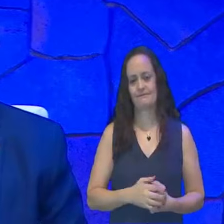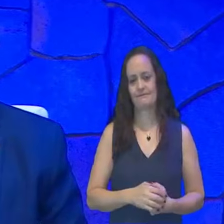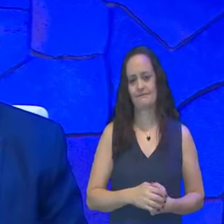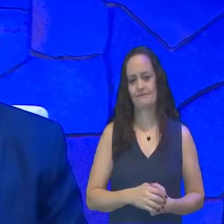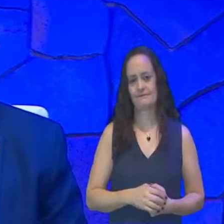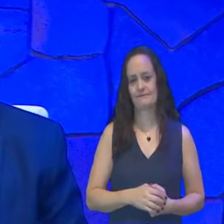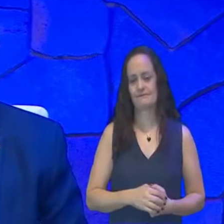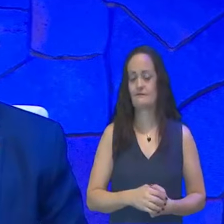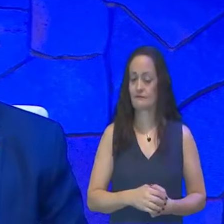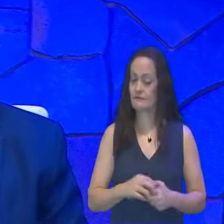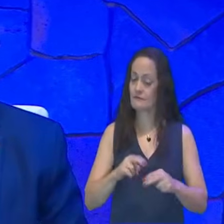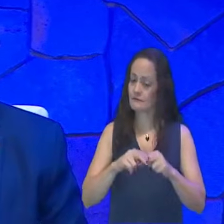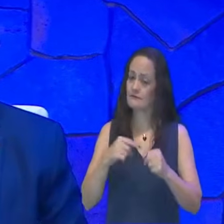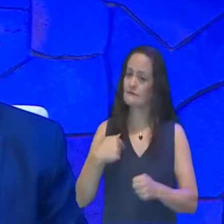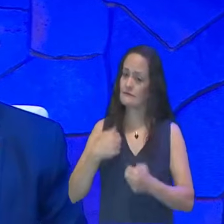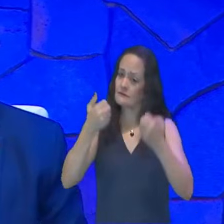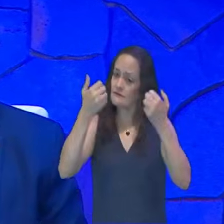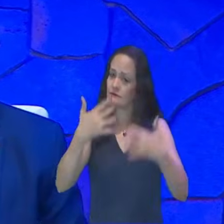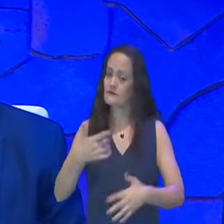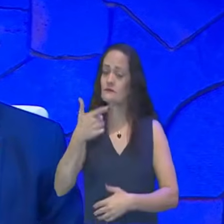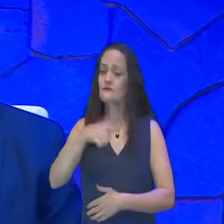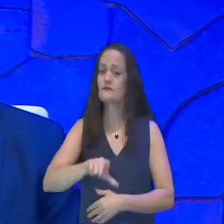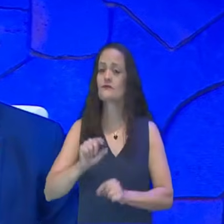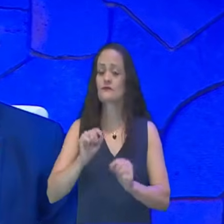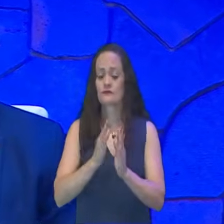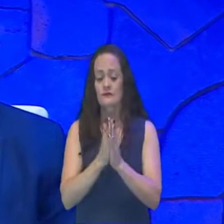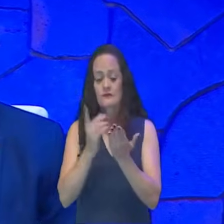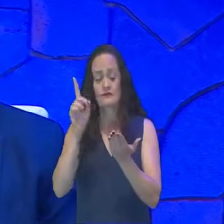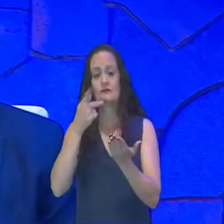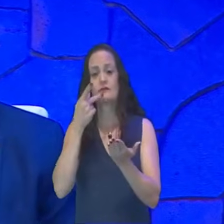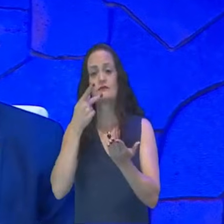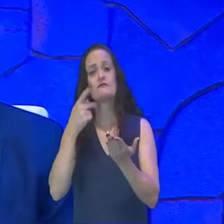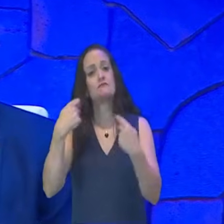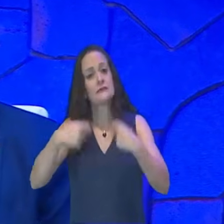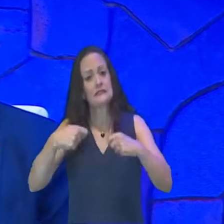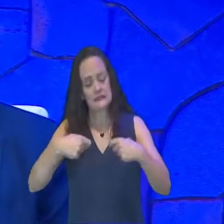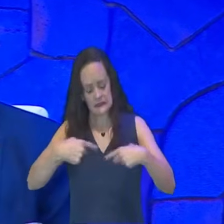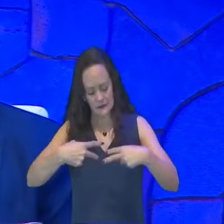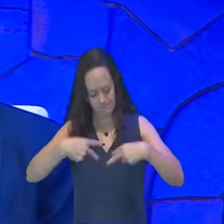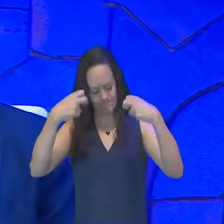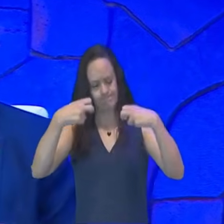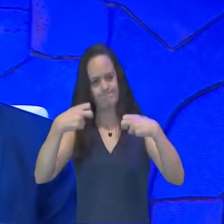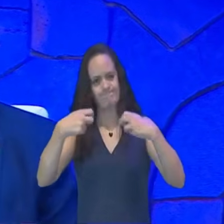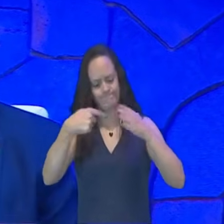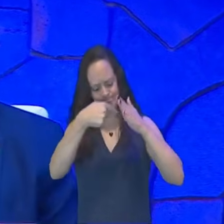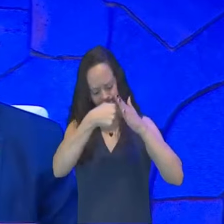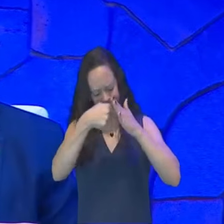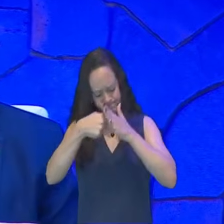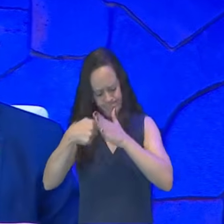Mais uma vez, irmãos, nós somos chamados diante da palavra do Senhor a fazer um exame muito honesto.